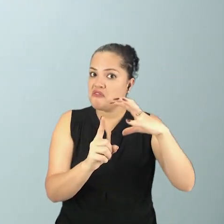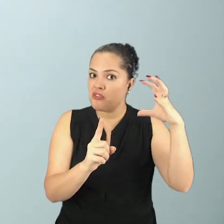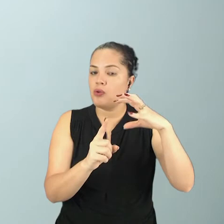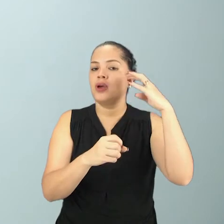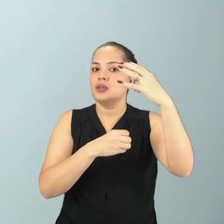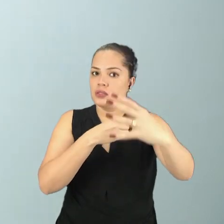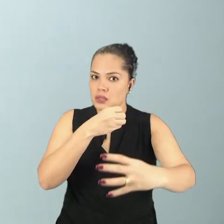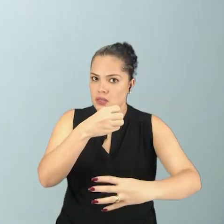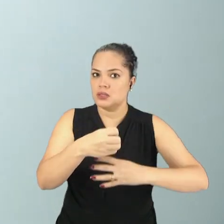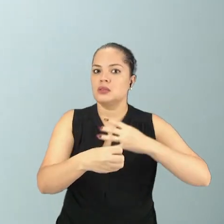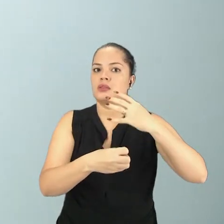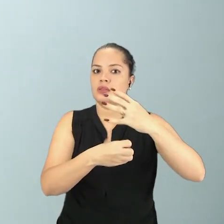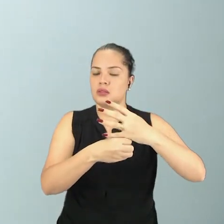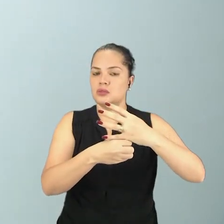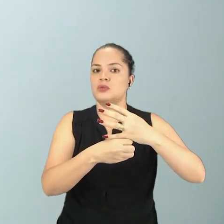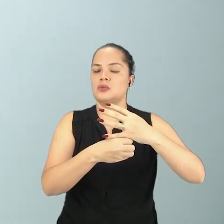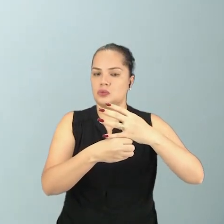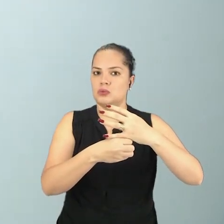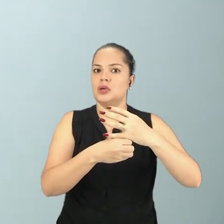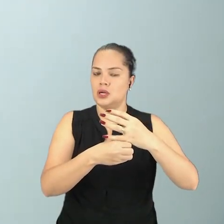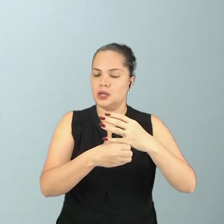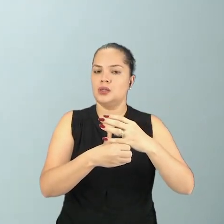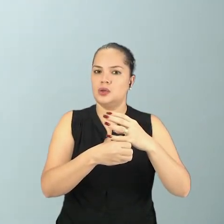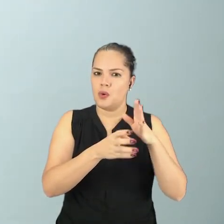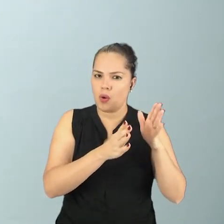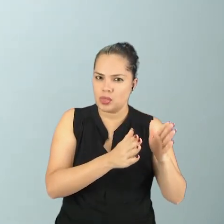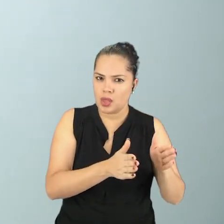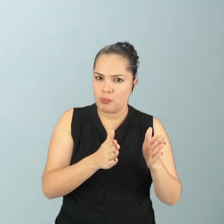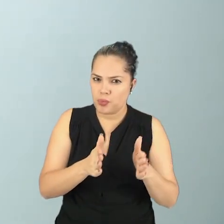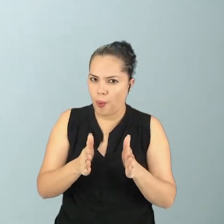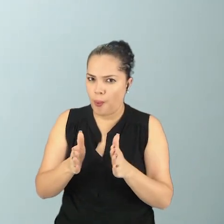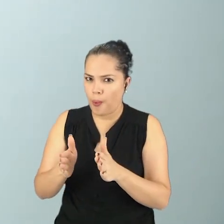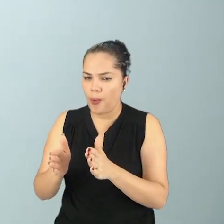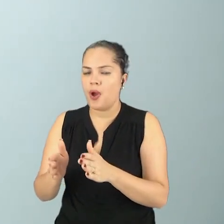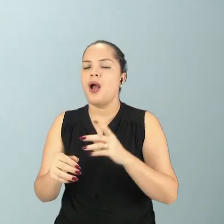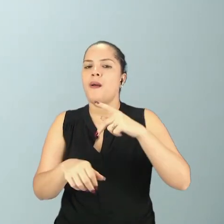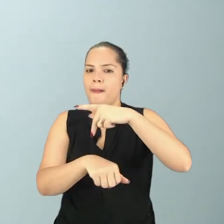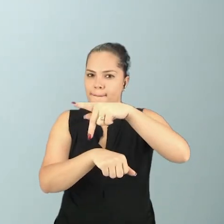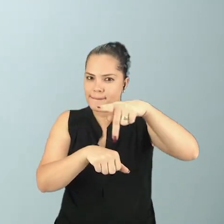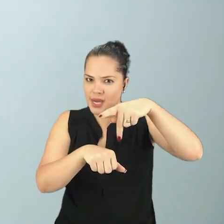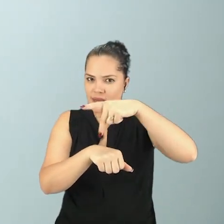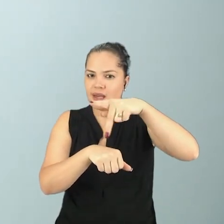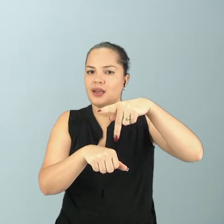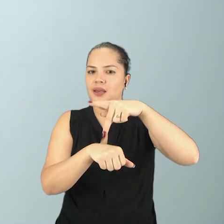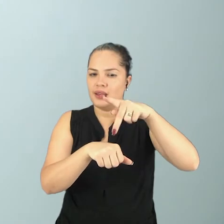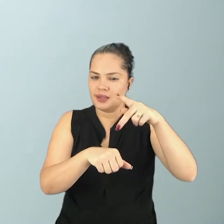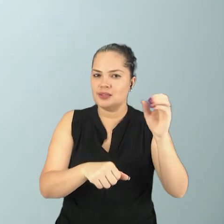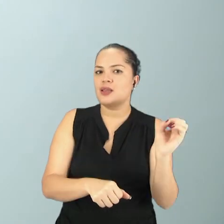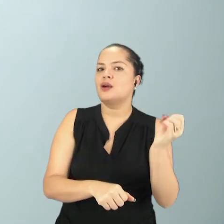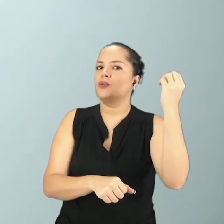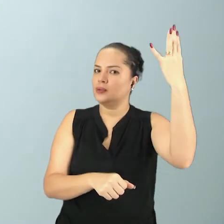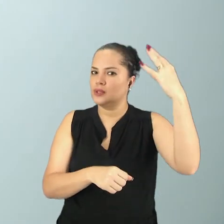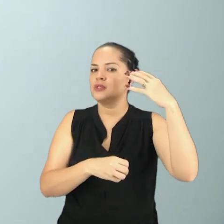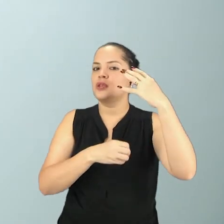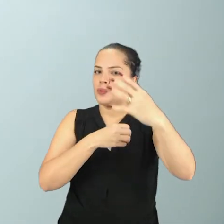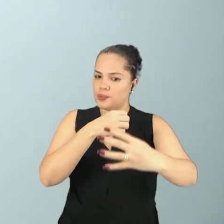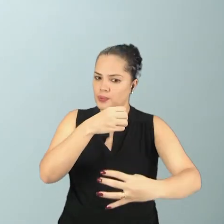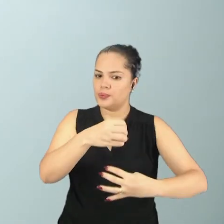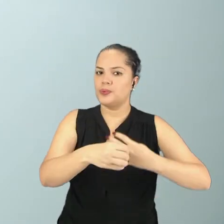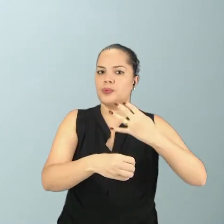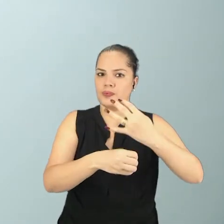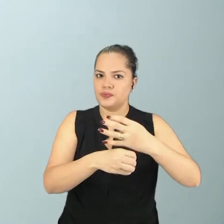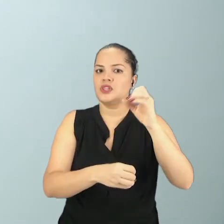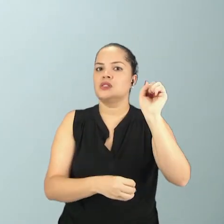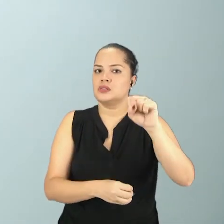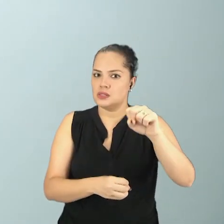que essa passagem vai influenciar a dinâmica, né, daquele país que está presenciando essa mudança. Tá? Então